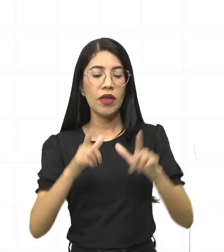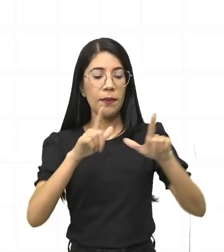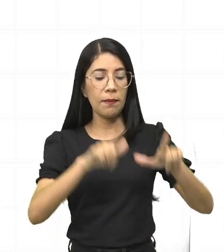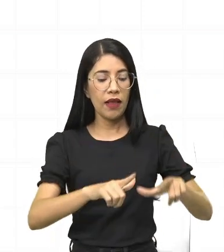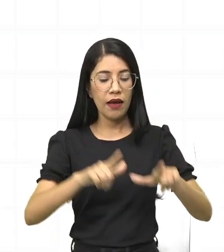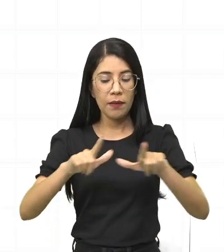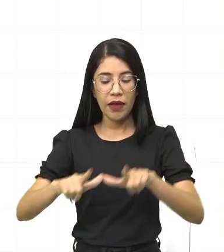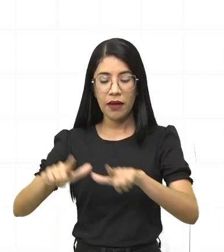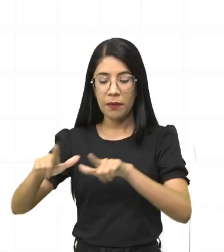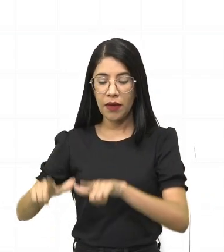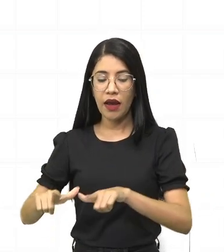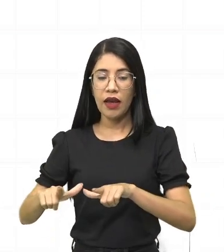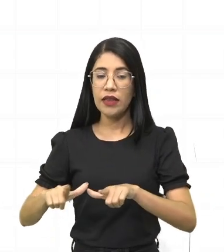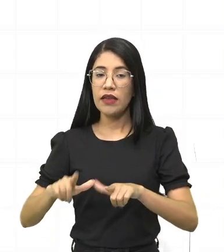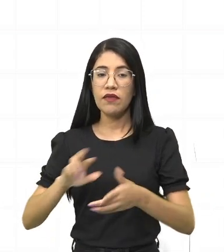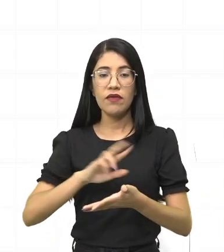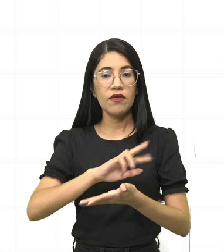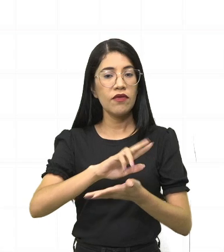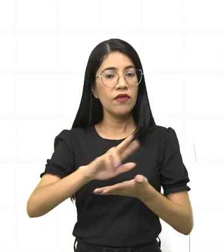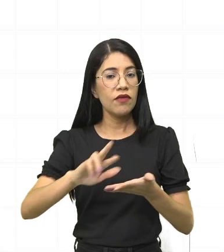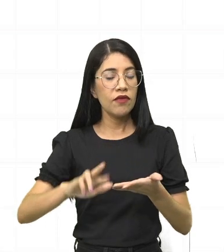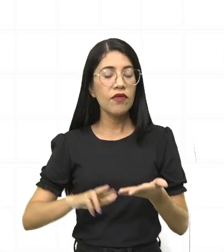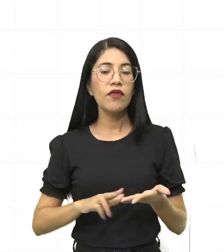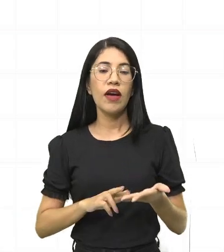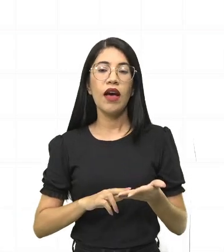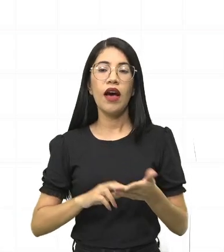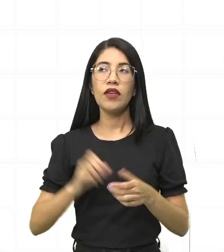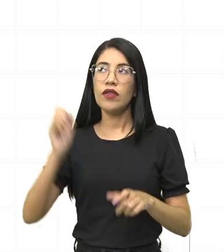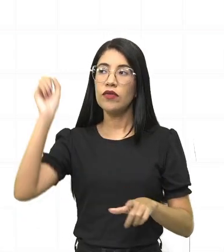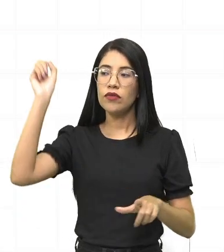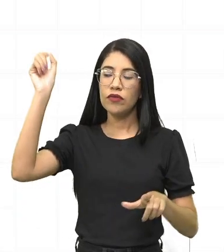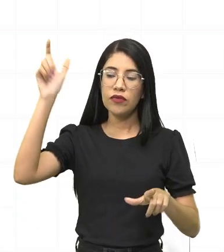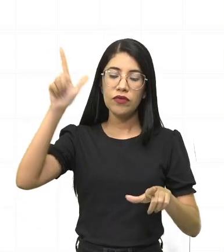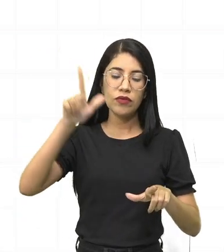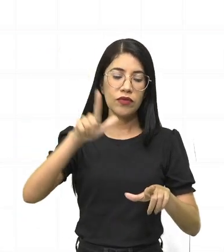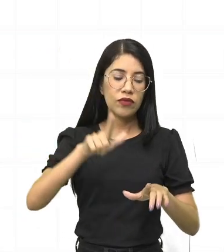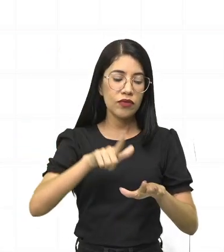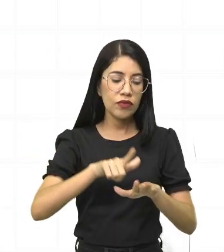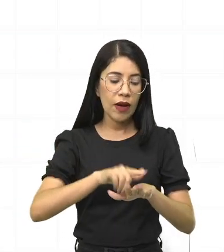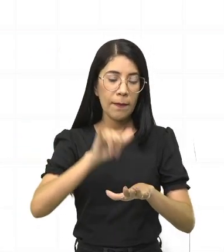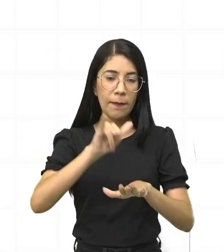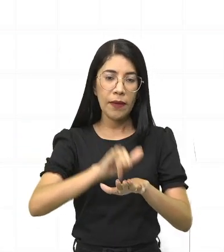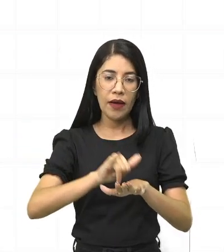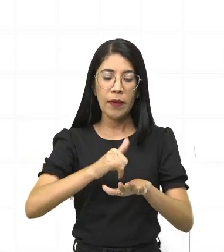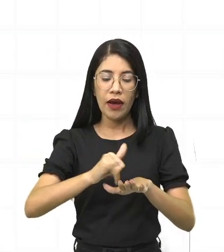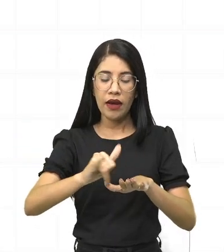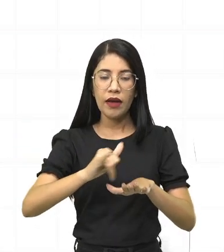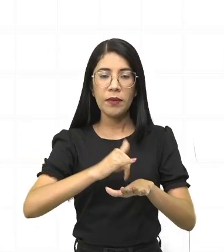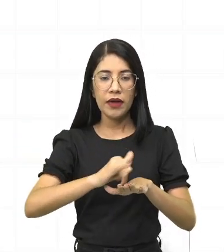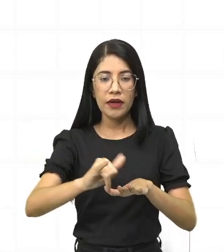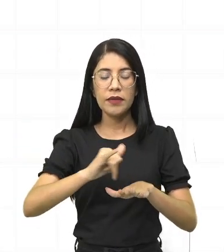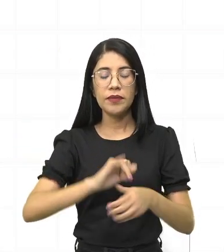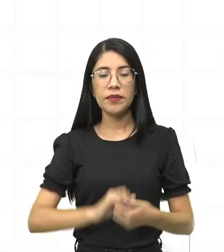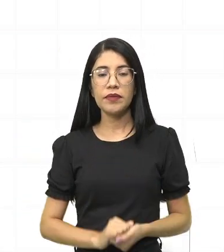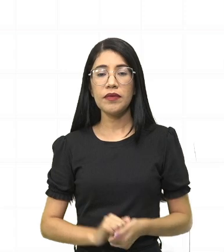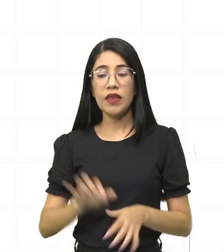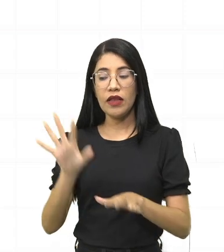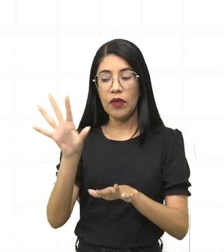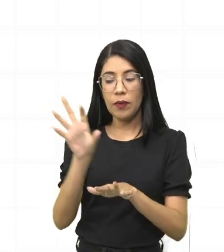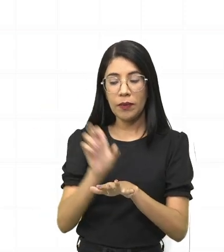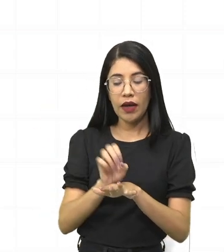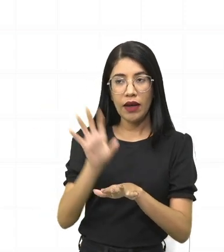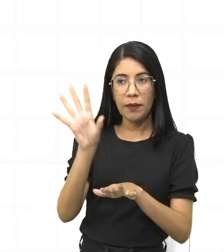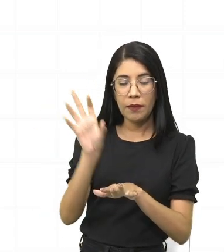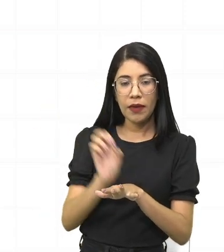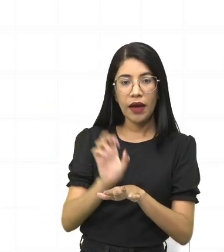painéis solares, os painéis solares fotovoltaicos, né? As células solares, elas absorvem a